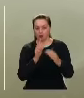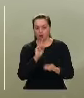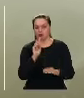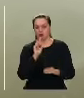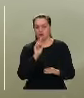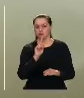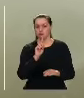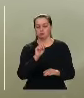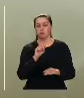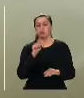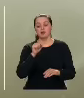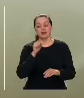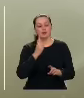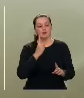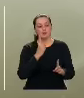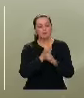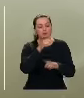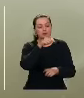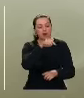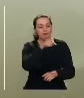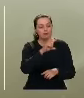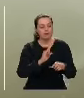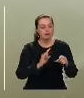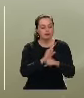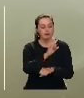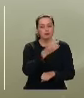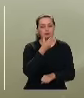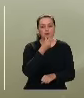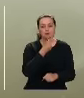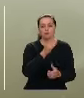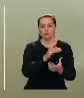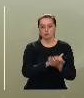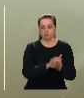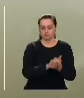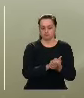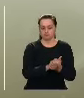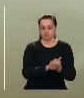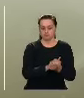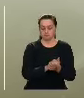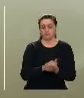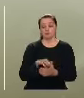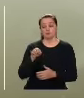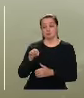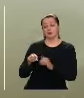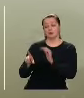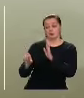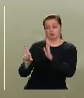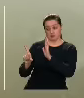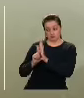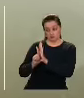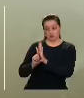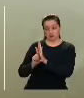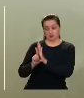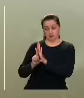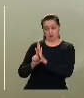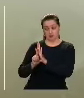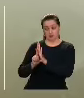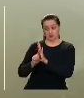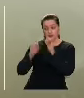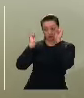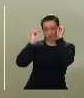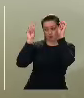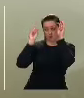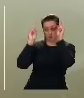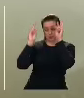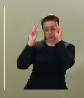Flagraram ela no ato, em adultério. E na lei nos mandou Moisés que